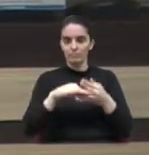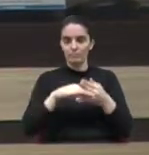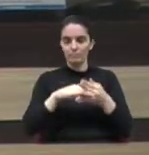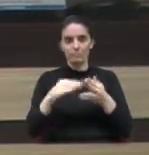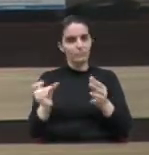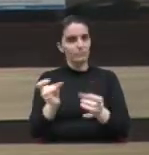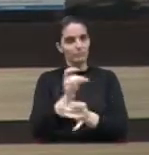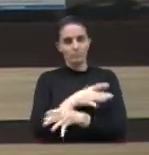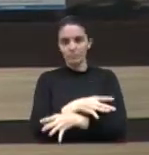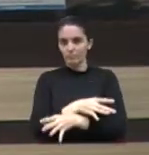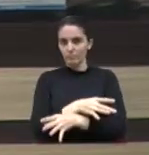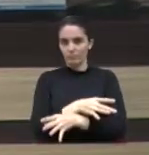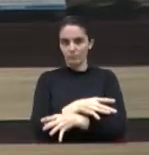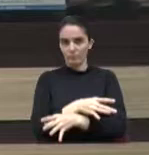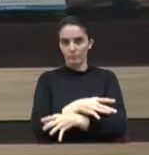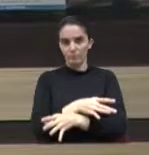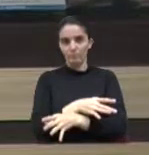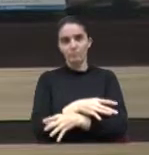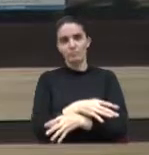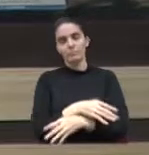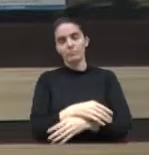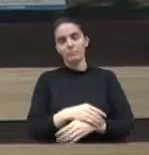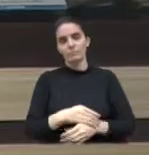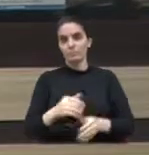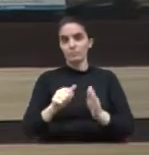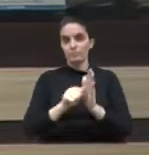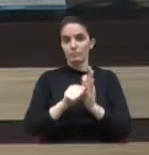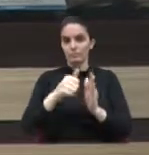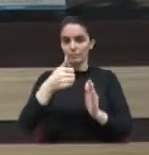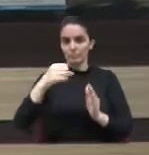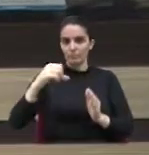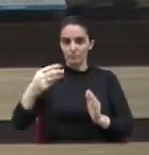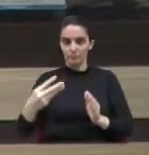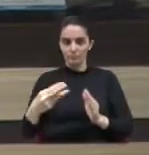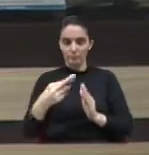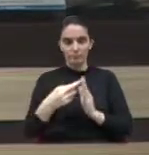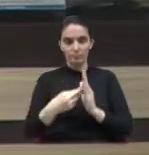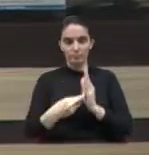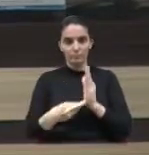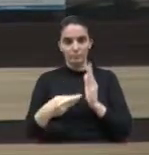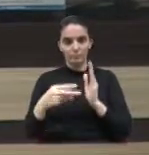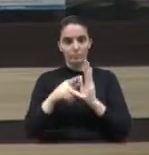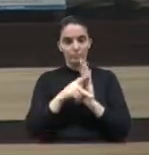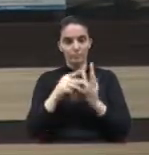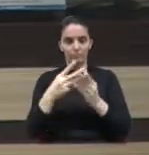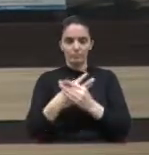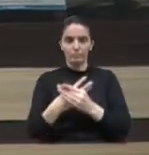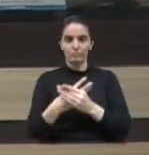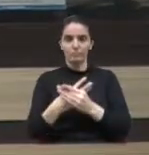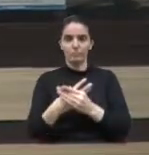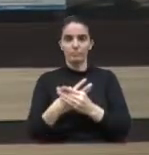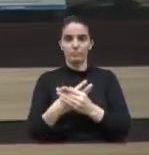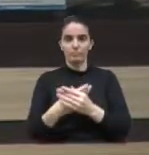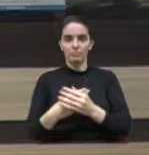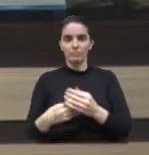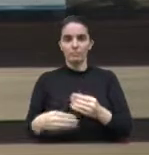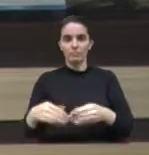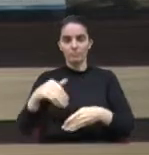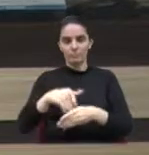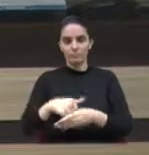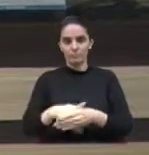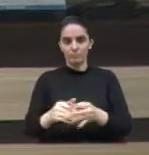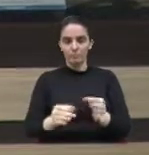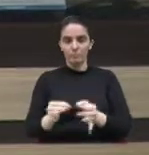encerrado o intervalo regimental de que trata o artigo 193 do Regimento Interno da Câmara Municipal de Limeira, para a votação